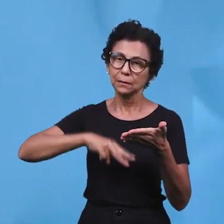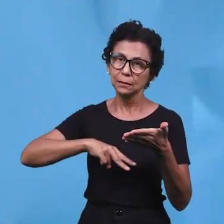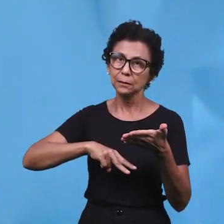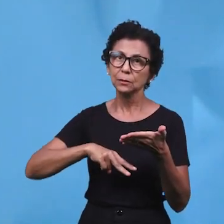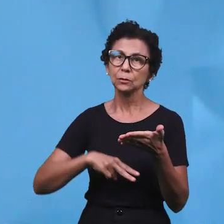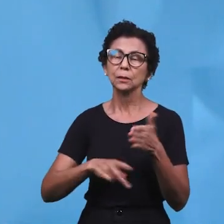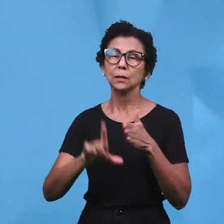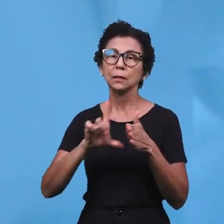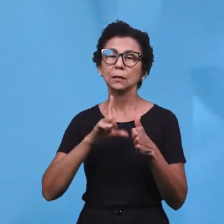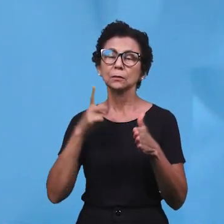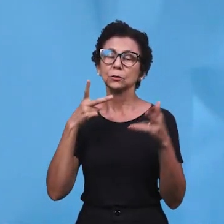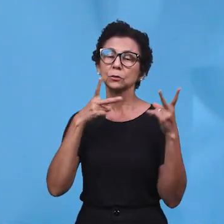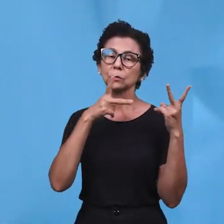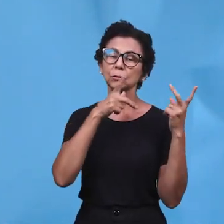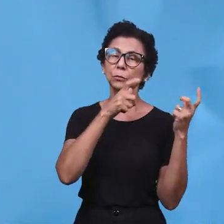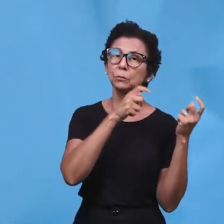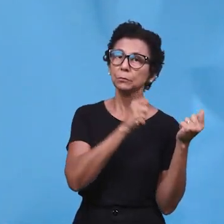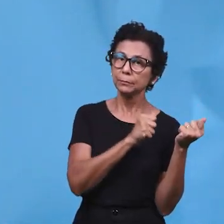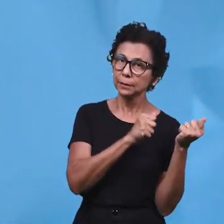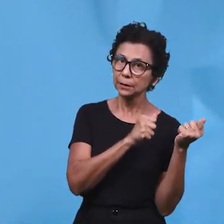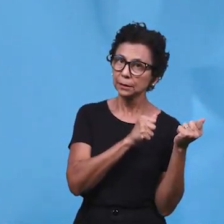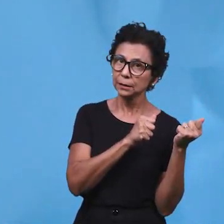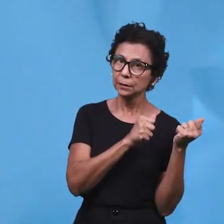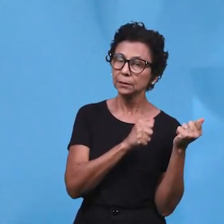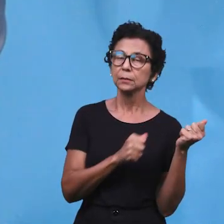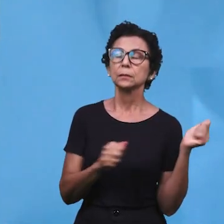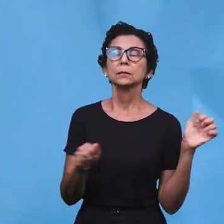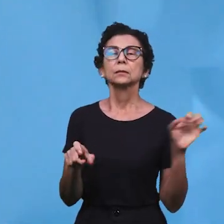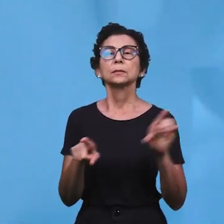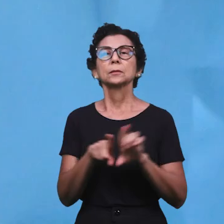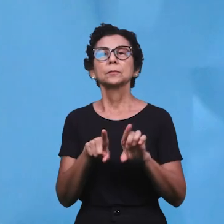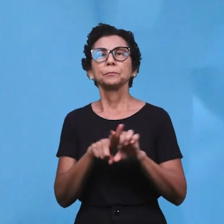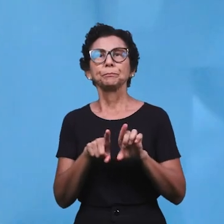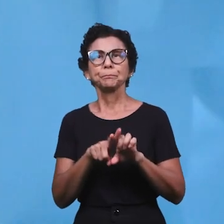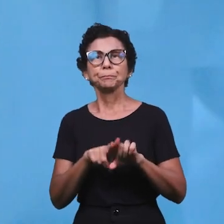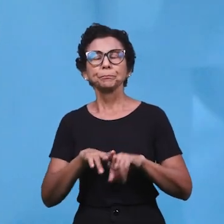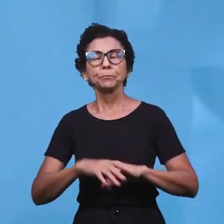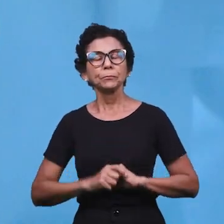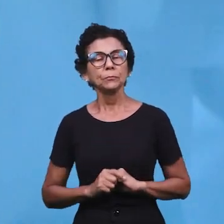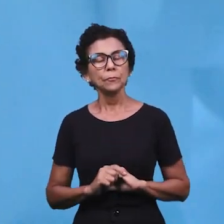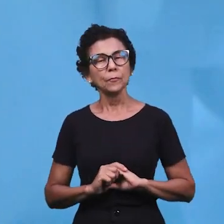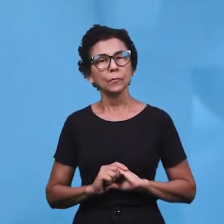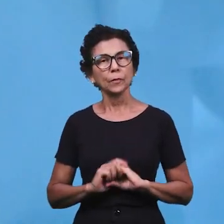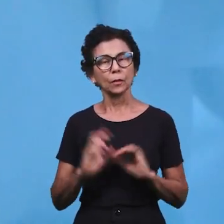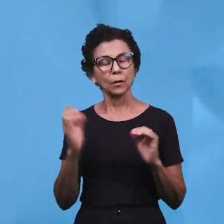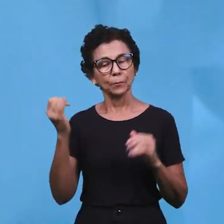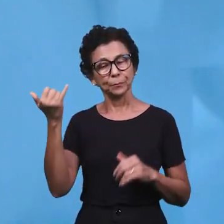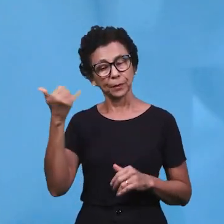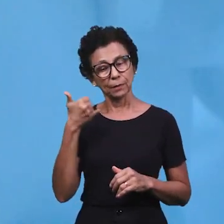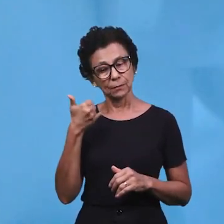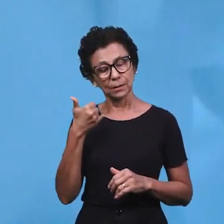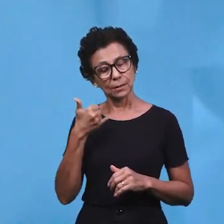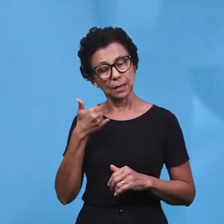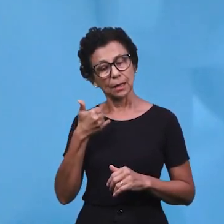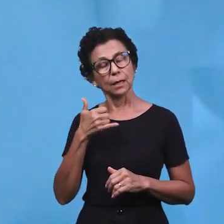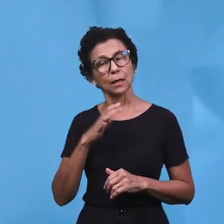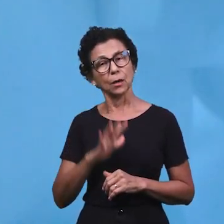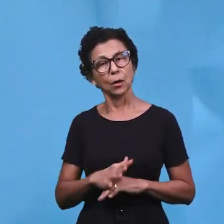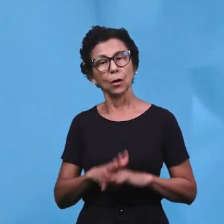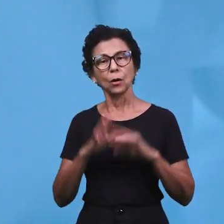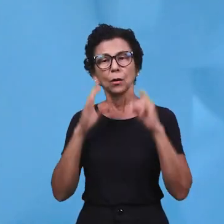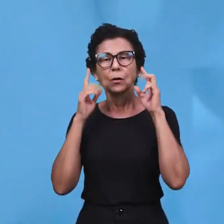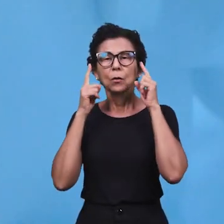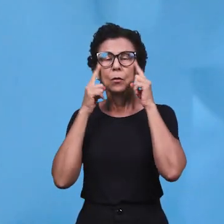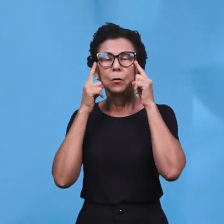bíblica, né, a leitura antes de dormir, também pode propiciar a mensagem para iniciar o sono, aquele movimento